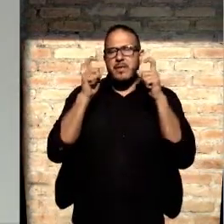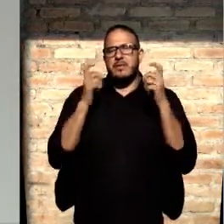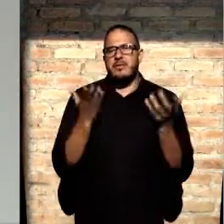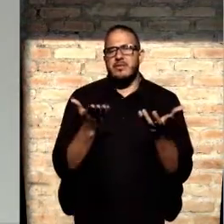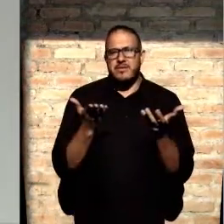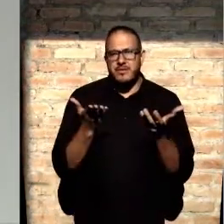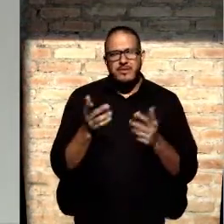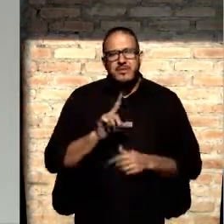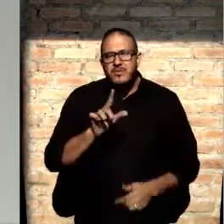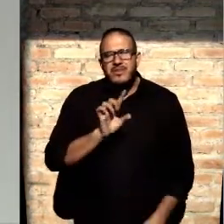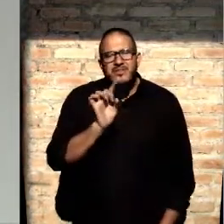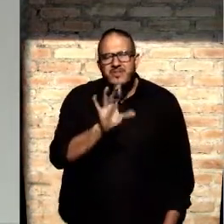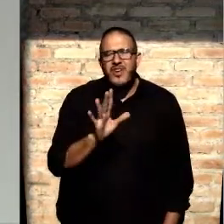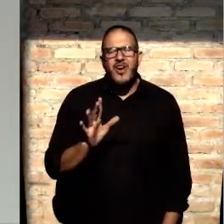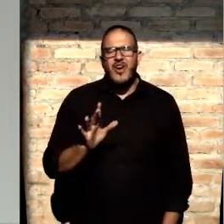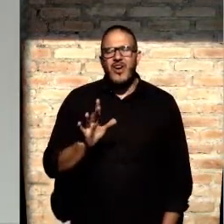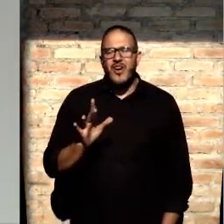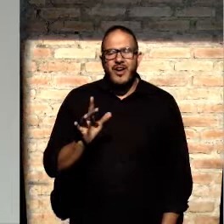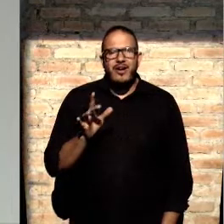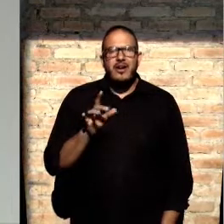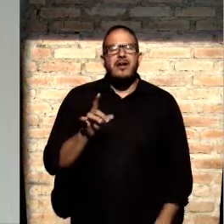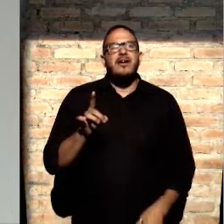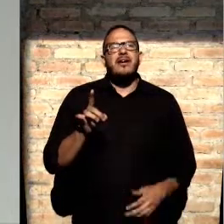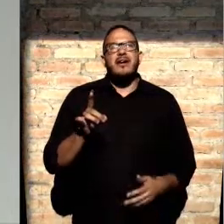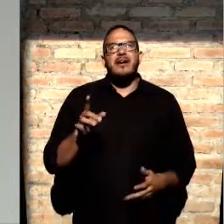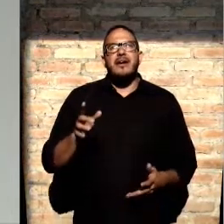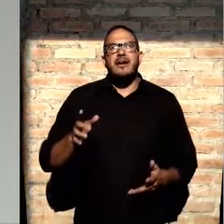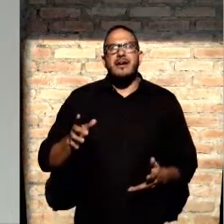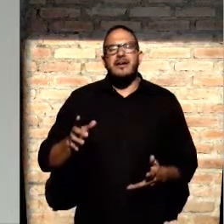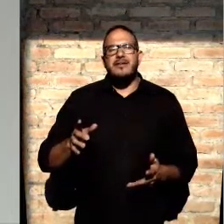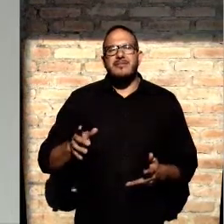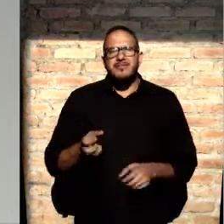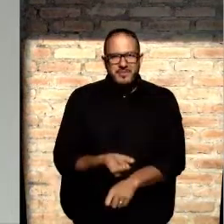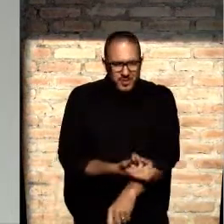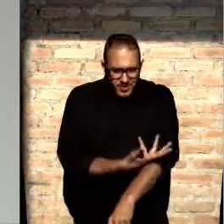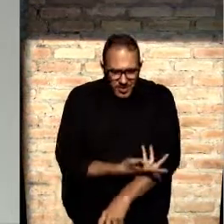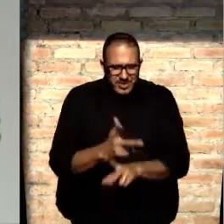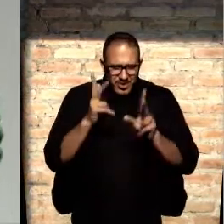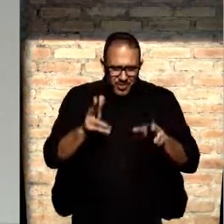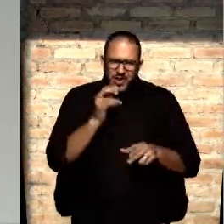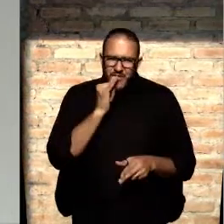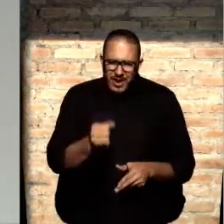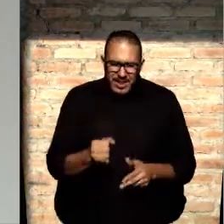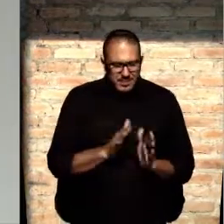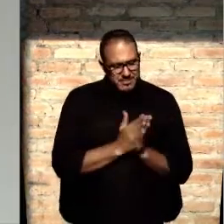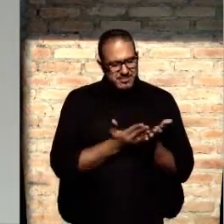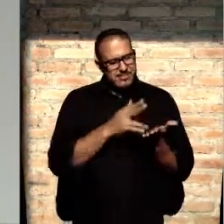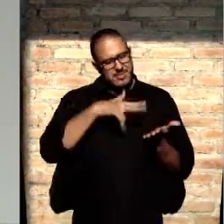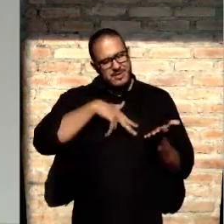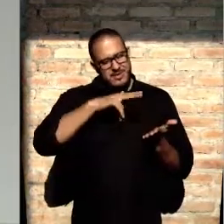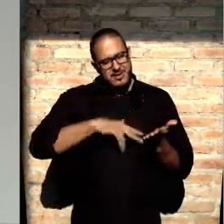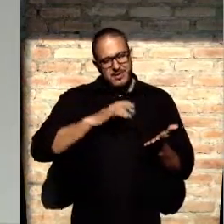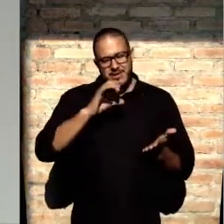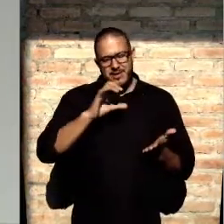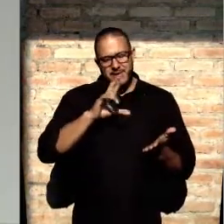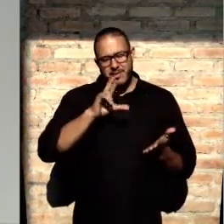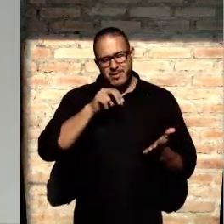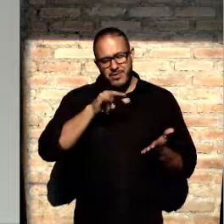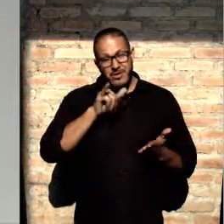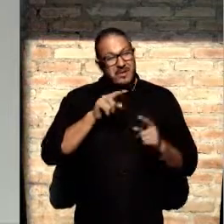não só nos maravilharmos como eu falei na crônica mas pra ter